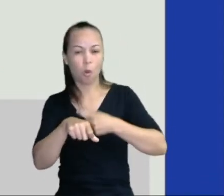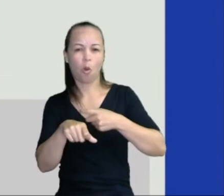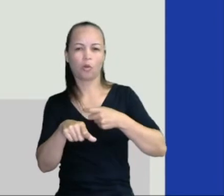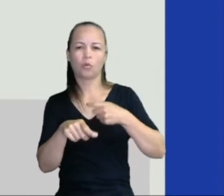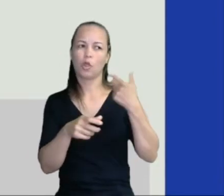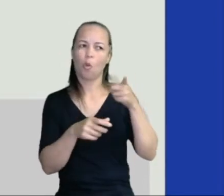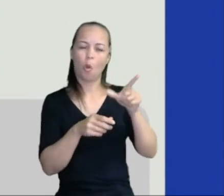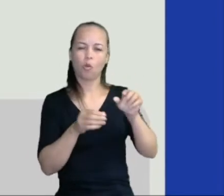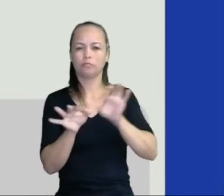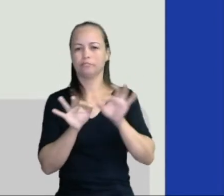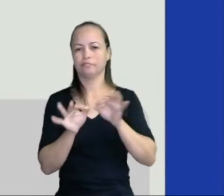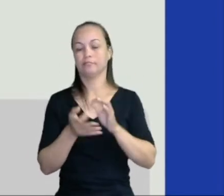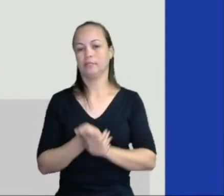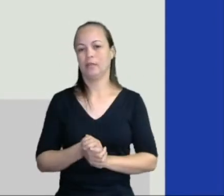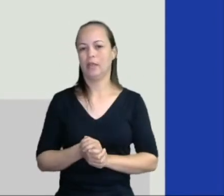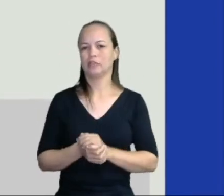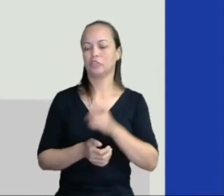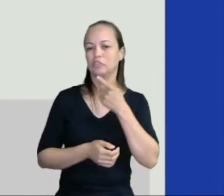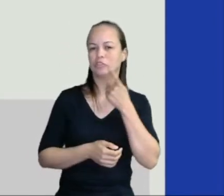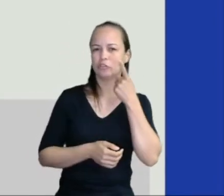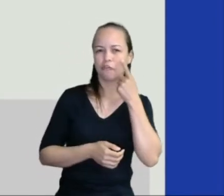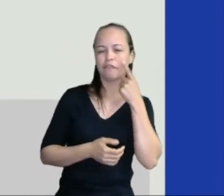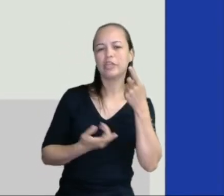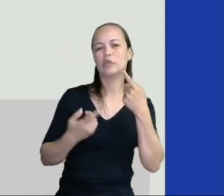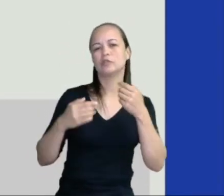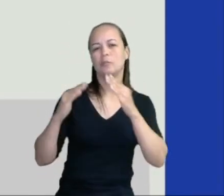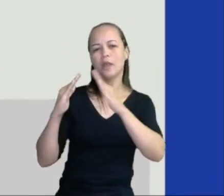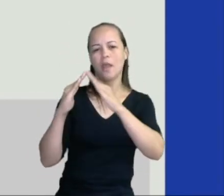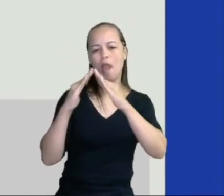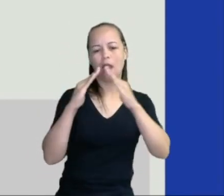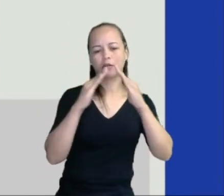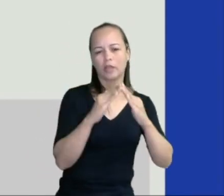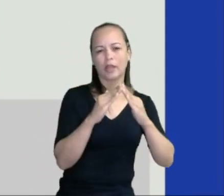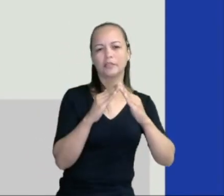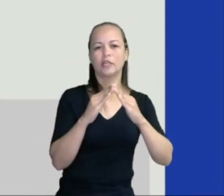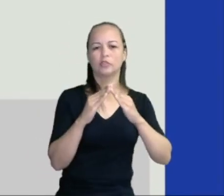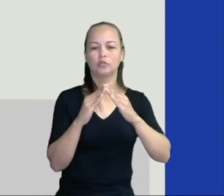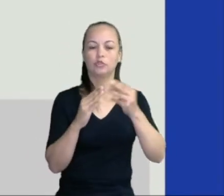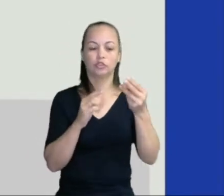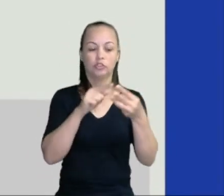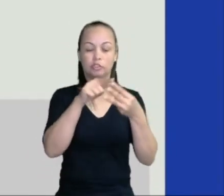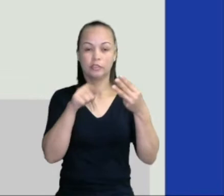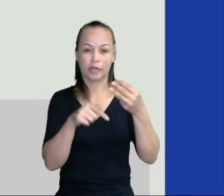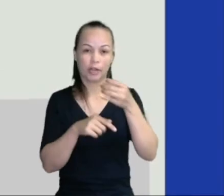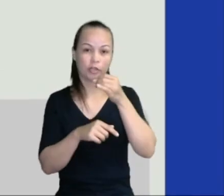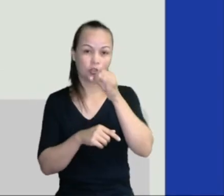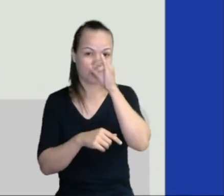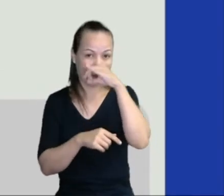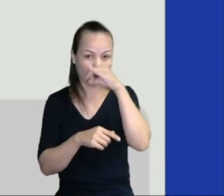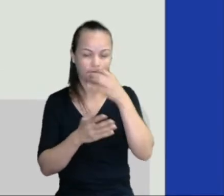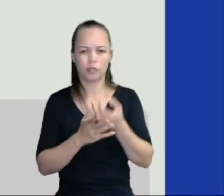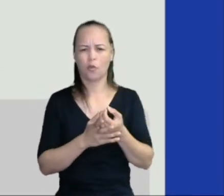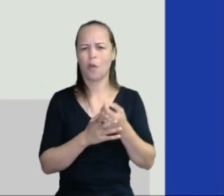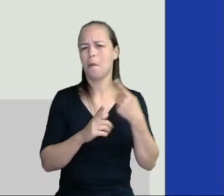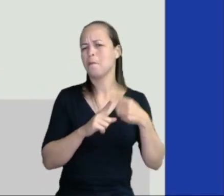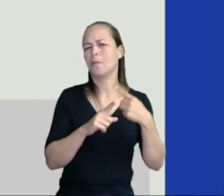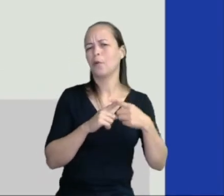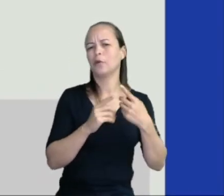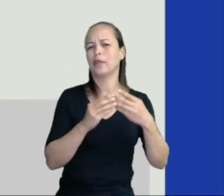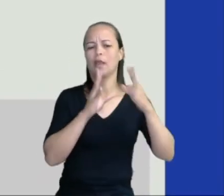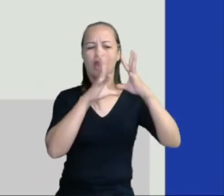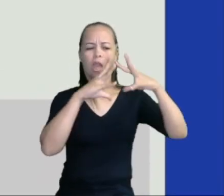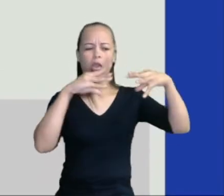E aí a gente viu sobre as casas dos 3 porquinhos. Por que que a casa de palha e a casa de madeira